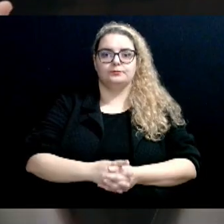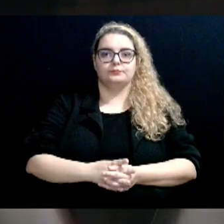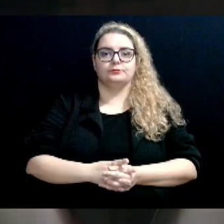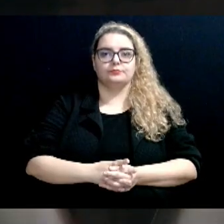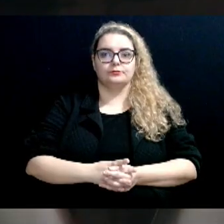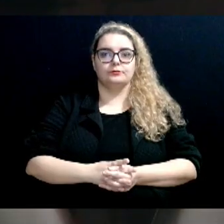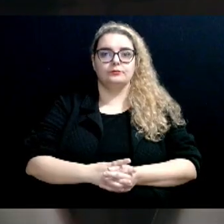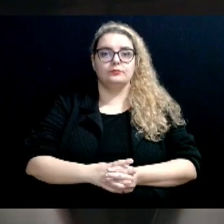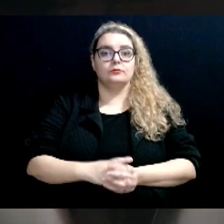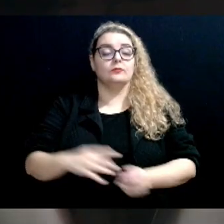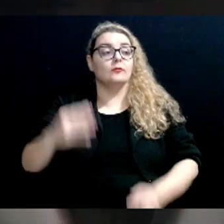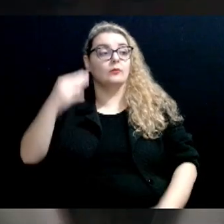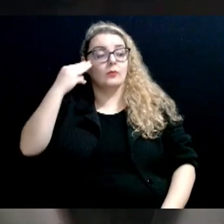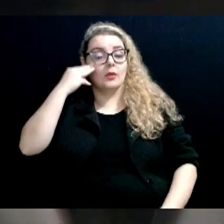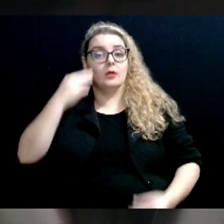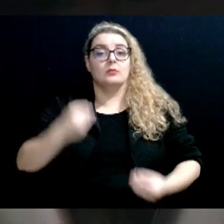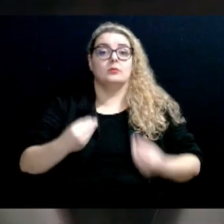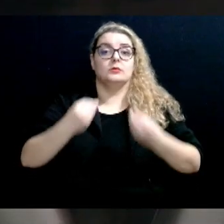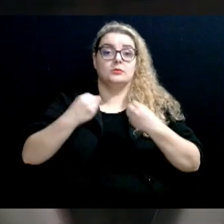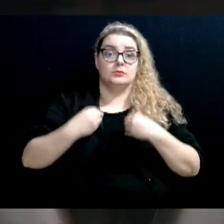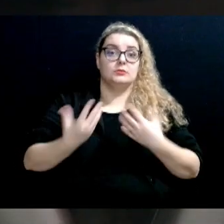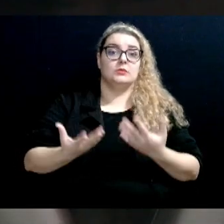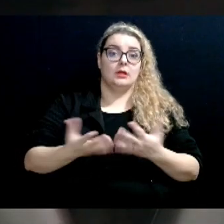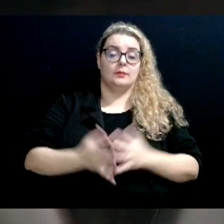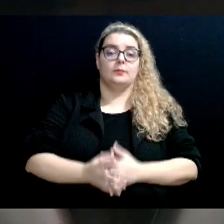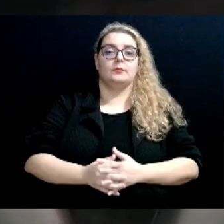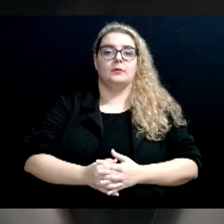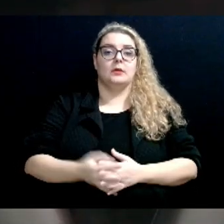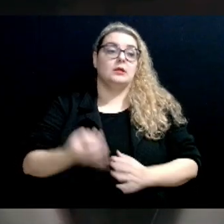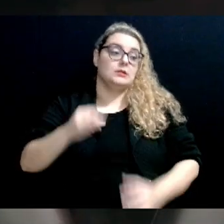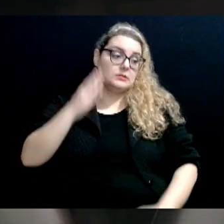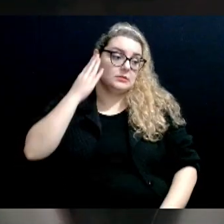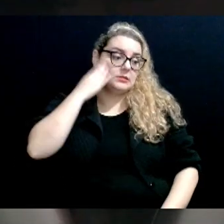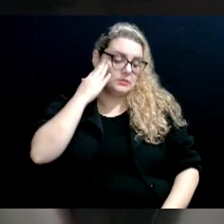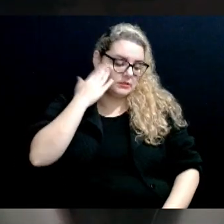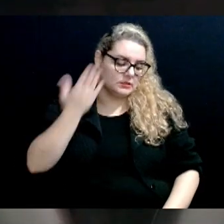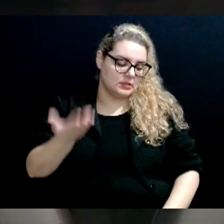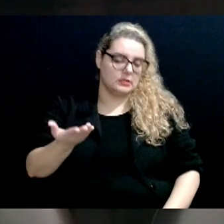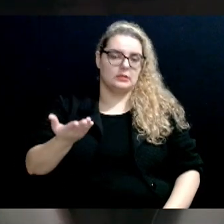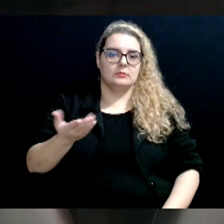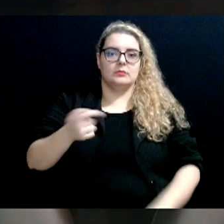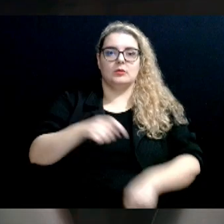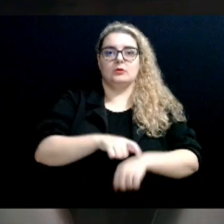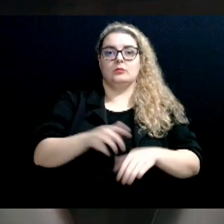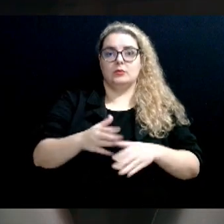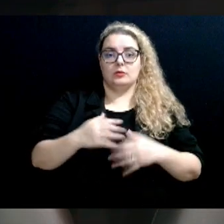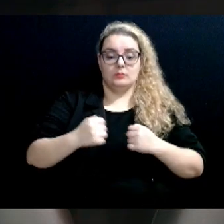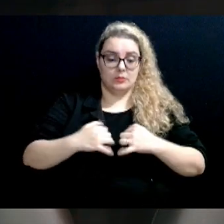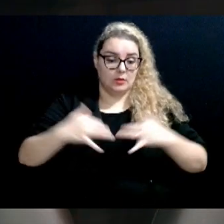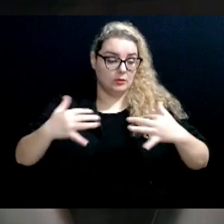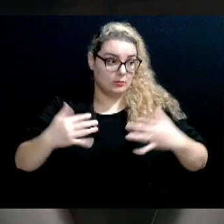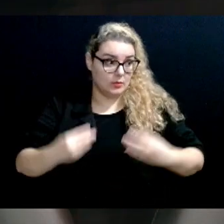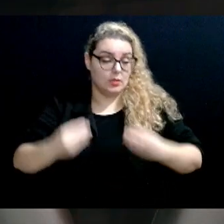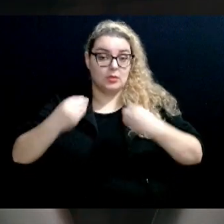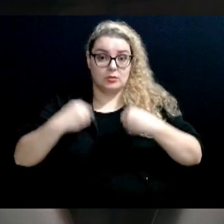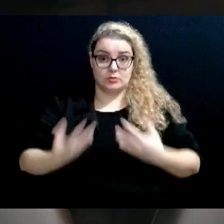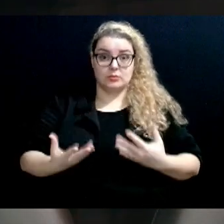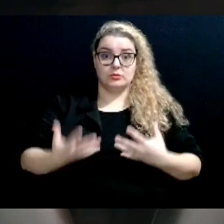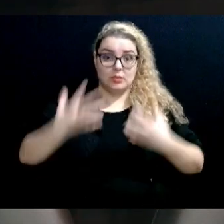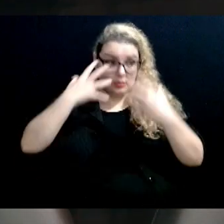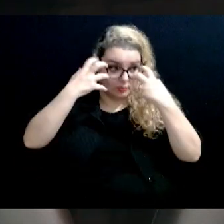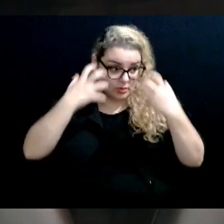nos traz, né? Se você sabe que em uma situação em público te traz estresse, porque você